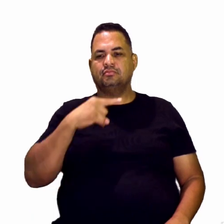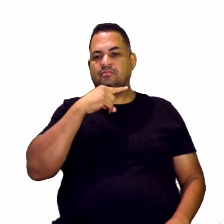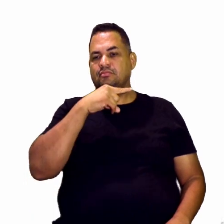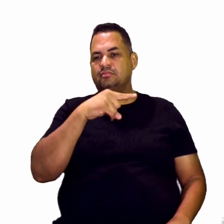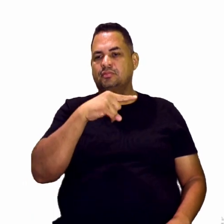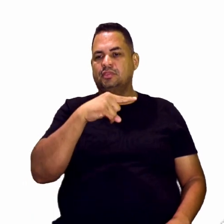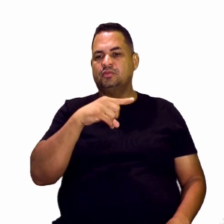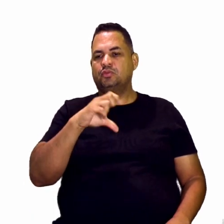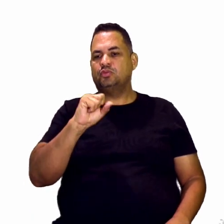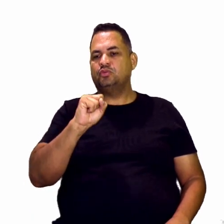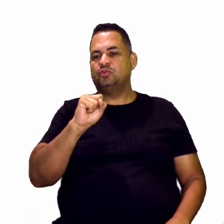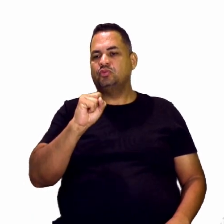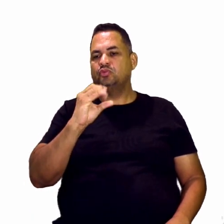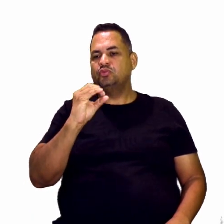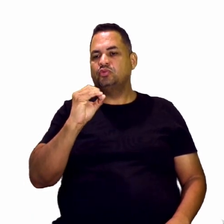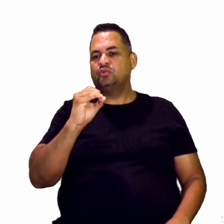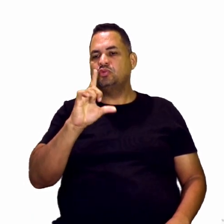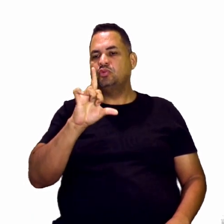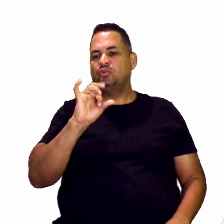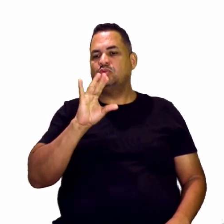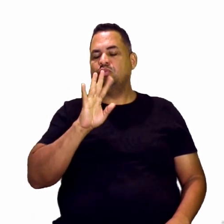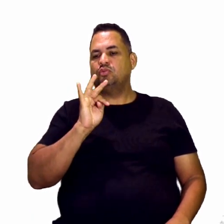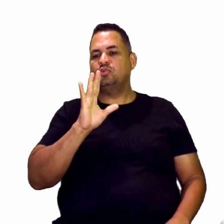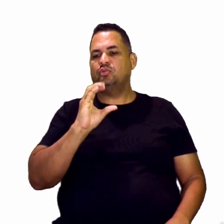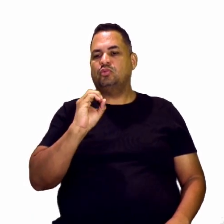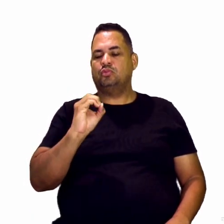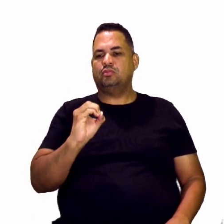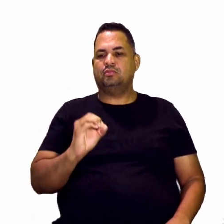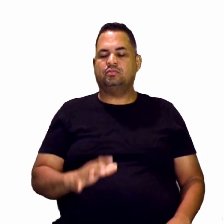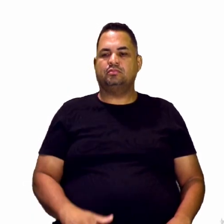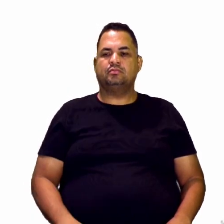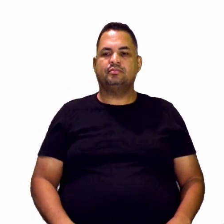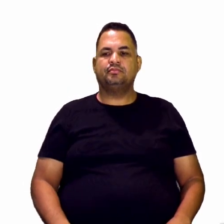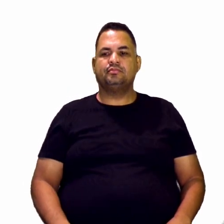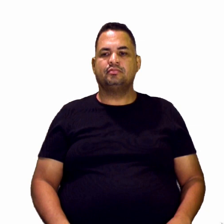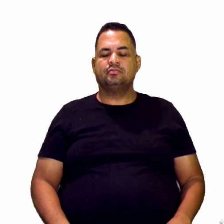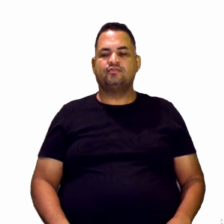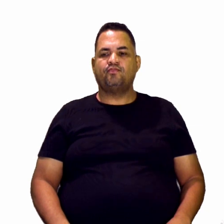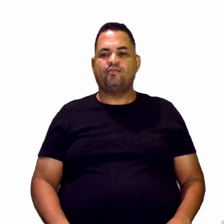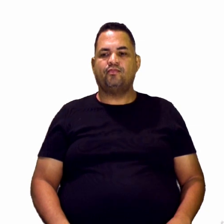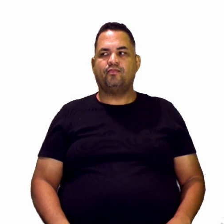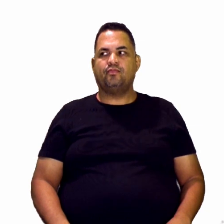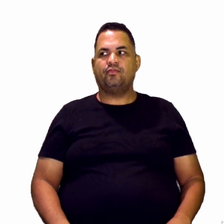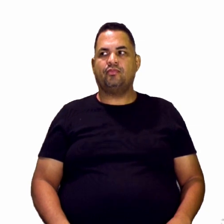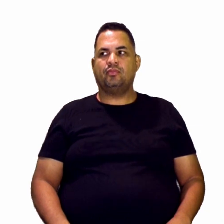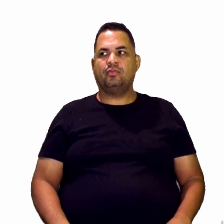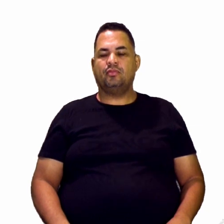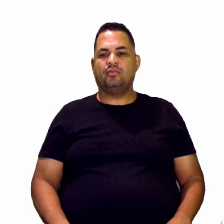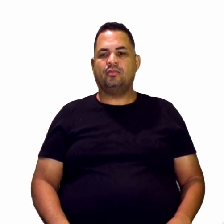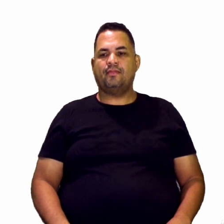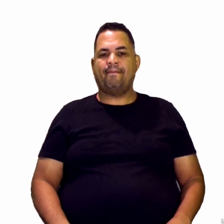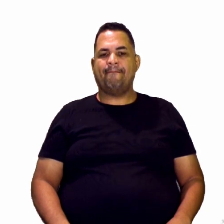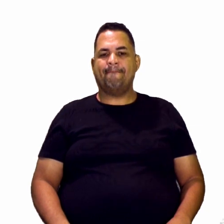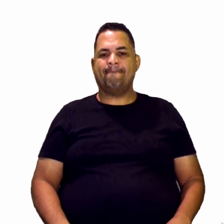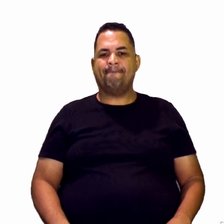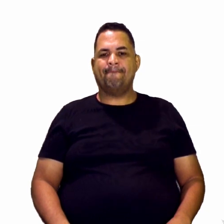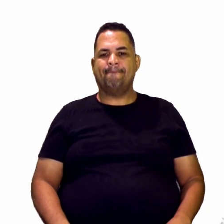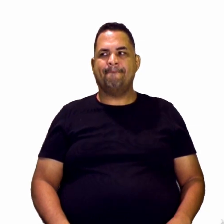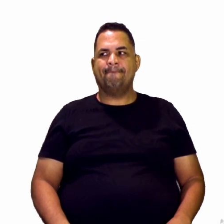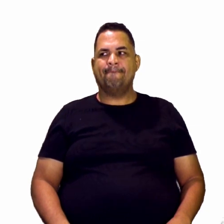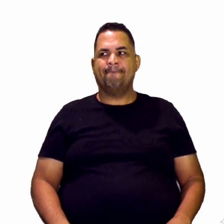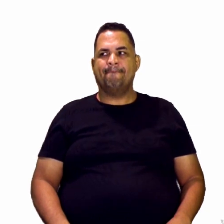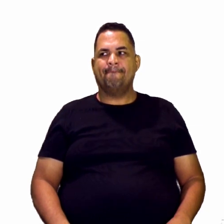menos soluto. Tá bom? Então, isso é isotônico. é quando